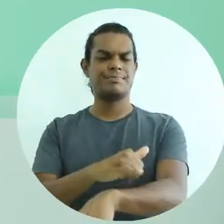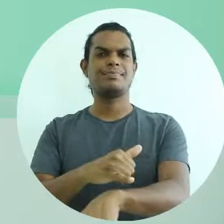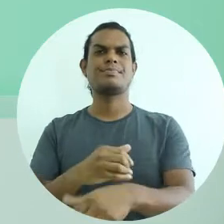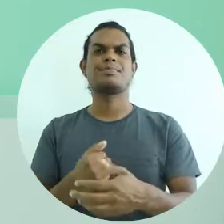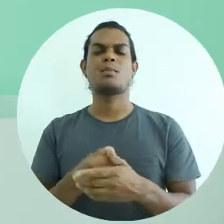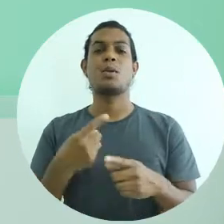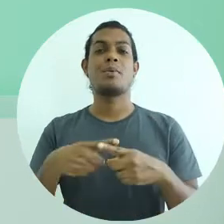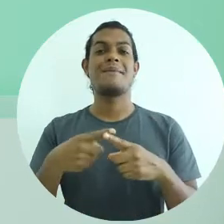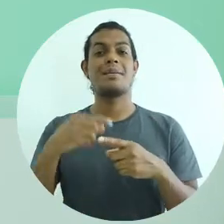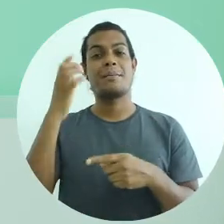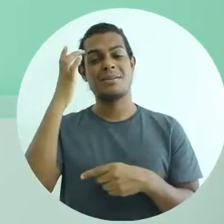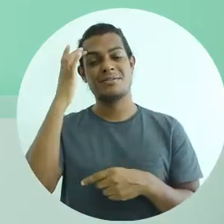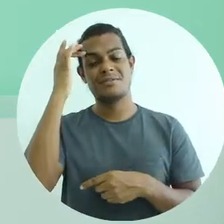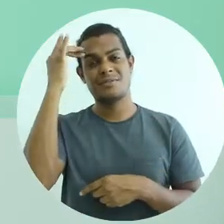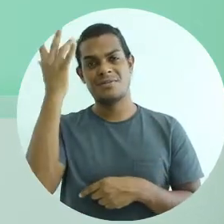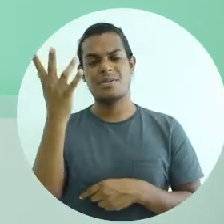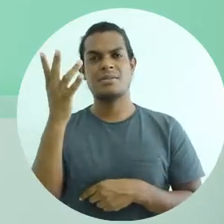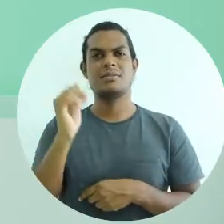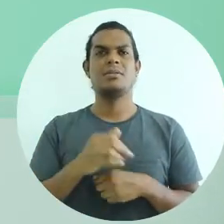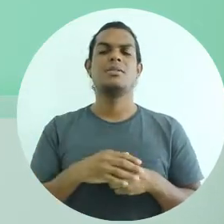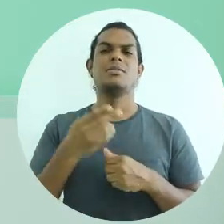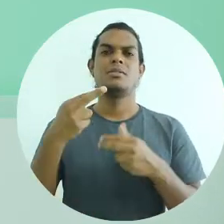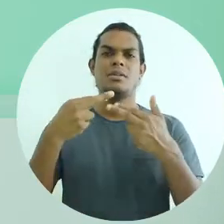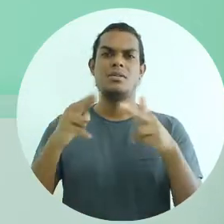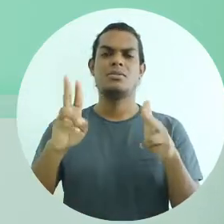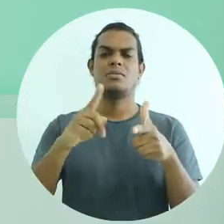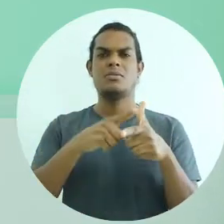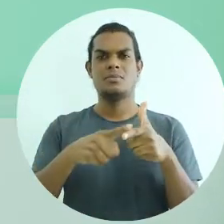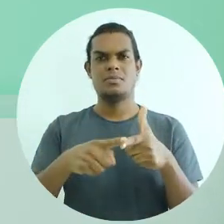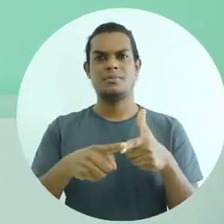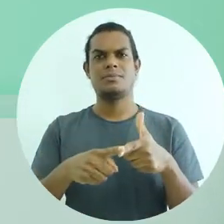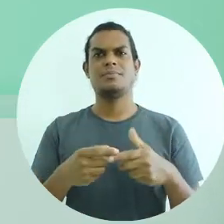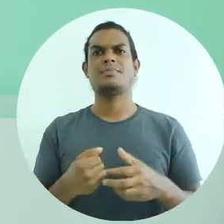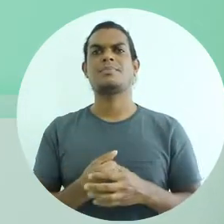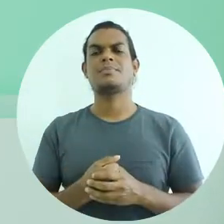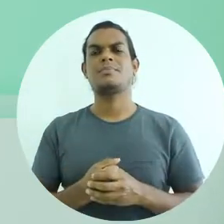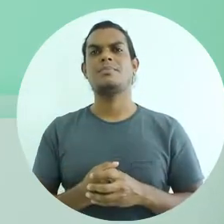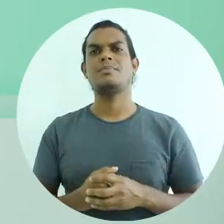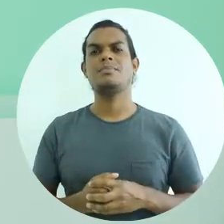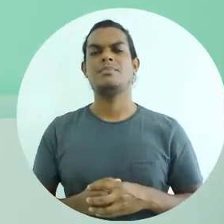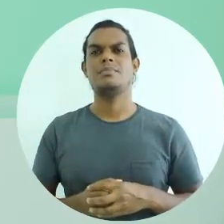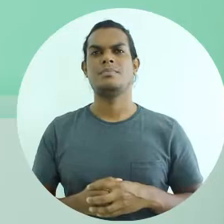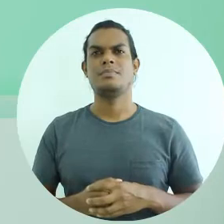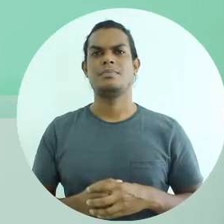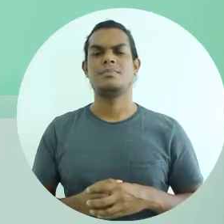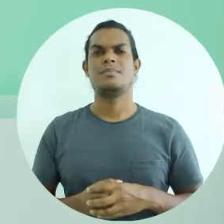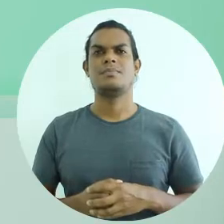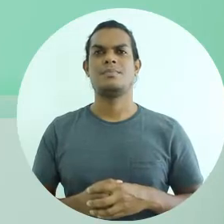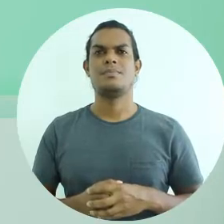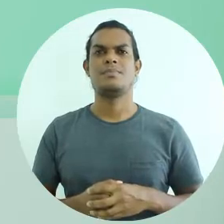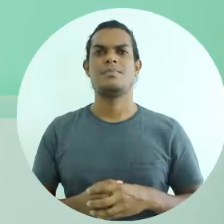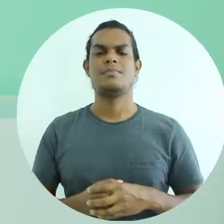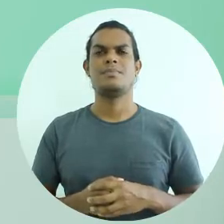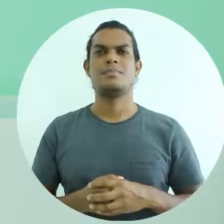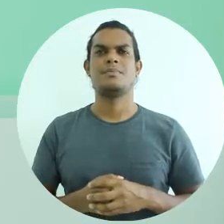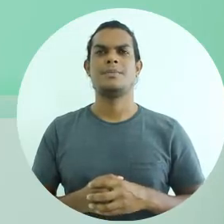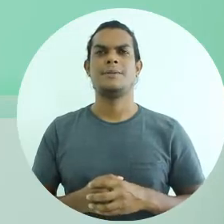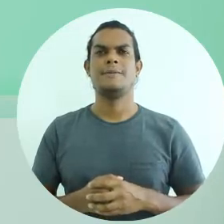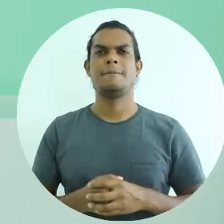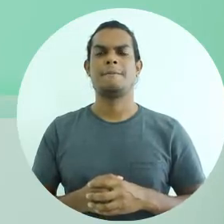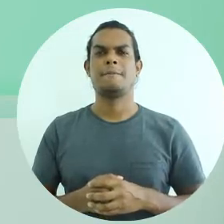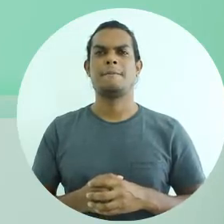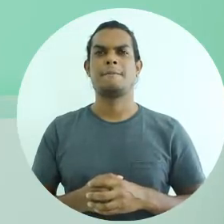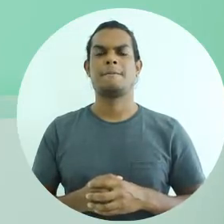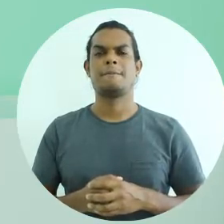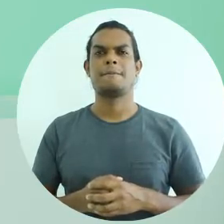fica mais fácil elas saírem da superficialidade e aí mergulharem um pouco mais nesse problema para trazerem as